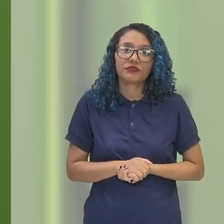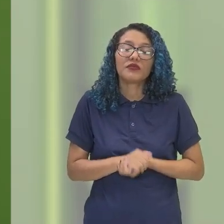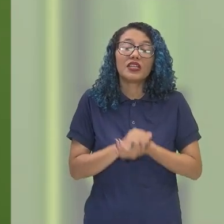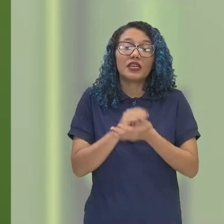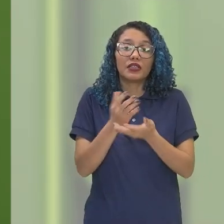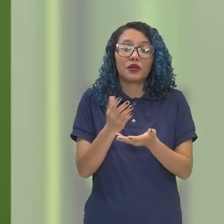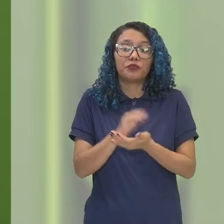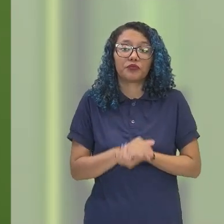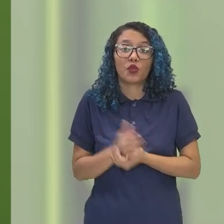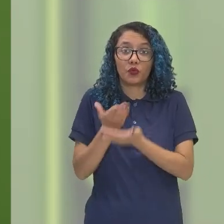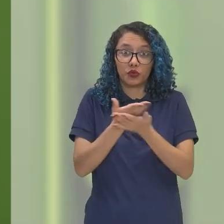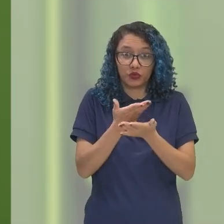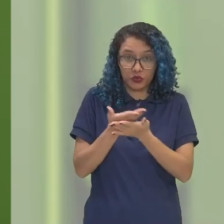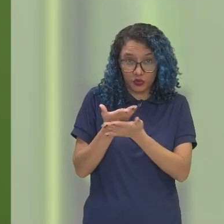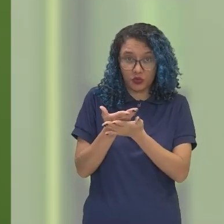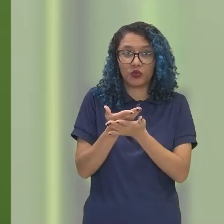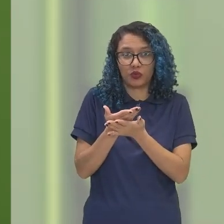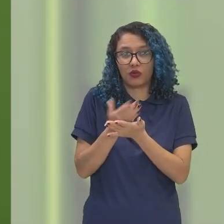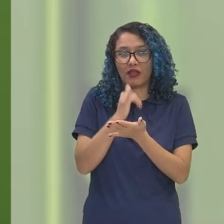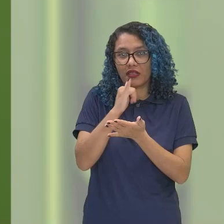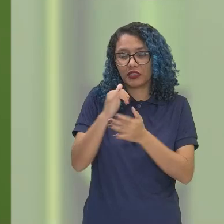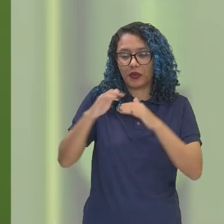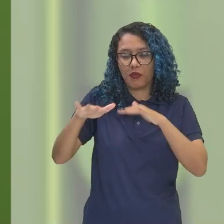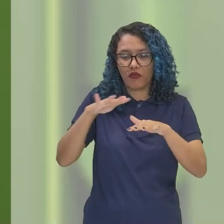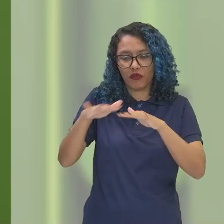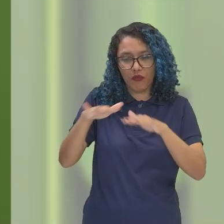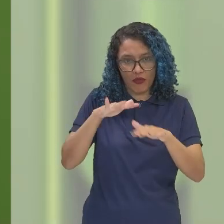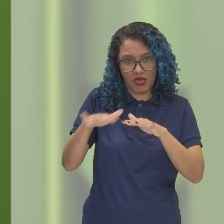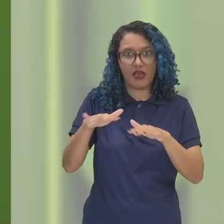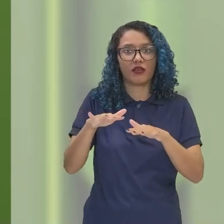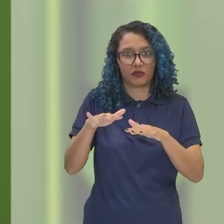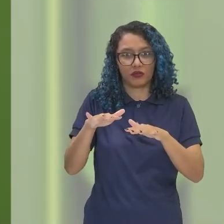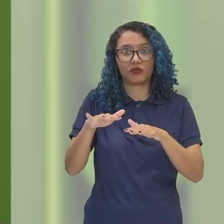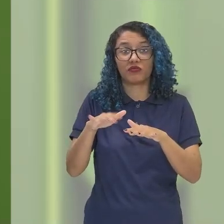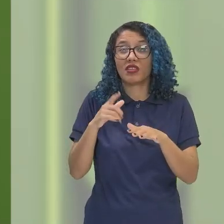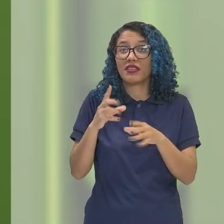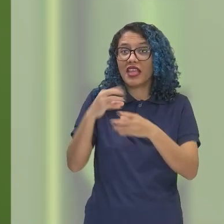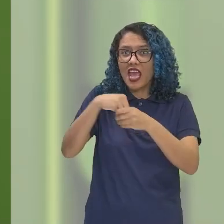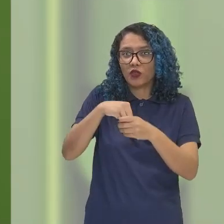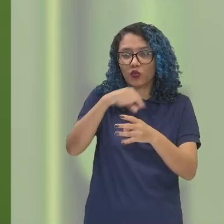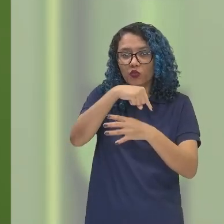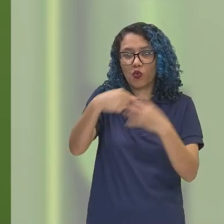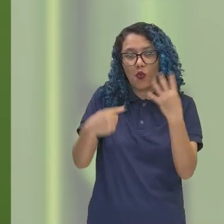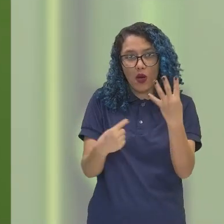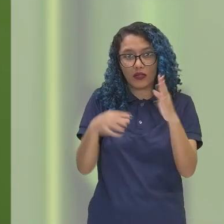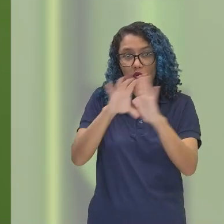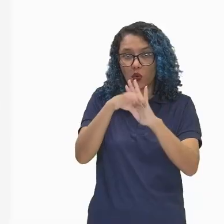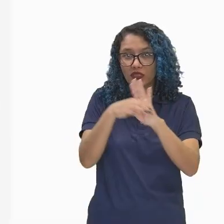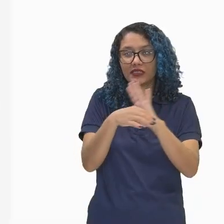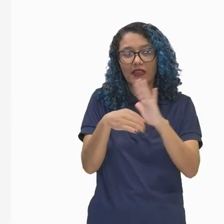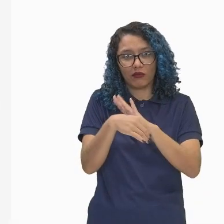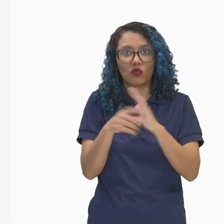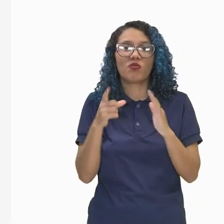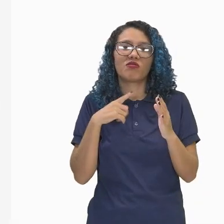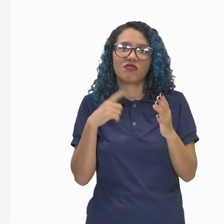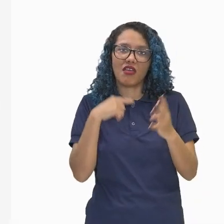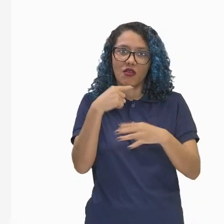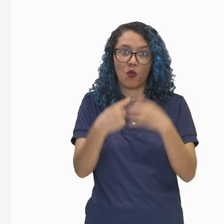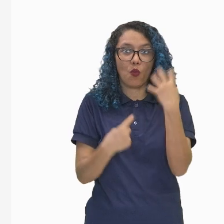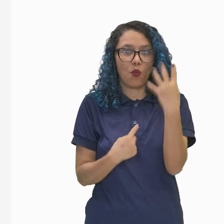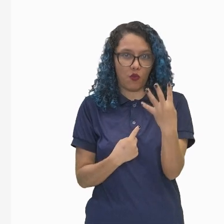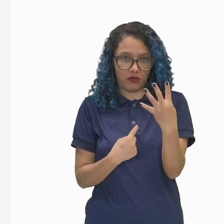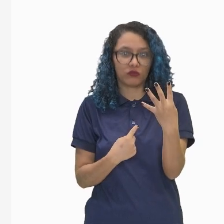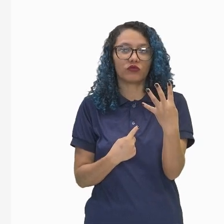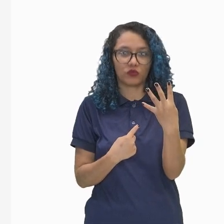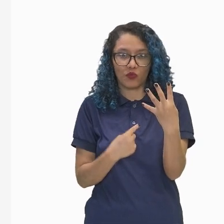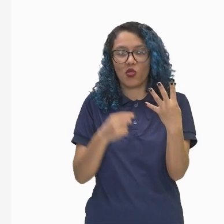quê? Na eletrodinâmica, eu vou estudar as 4 grandezas elétricas. Vejam aí. As 4